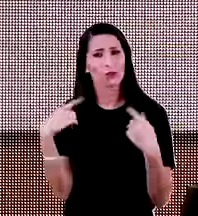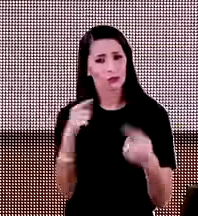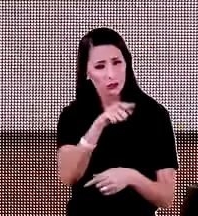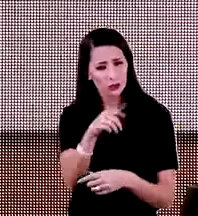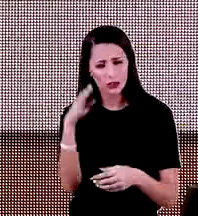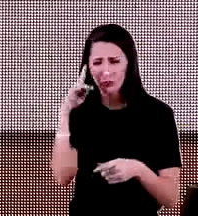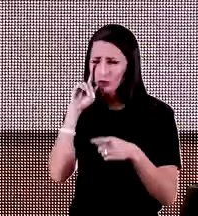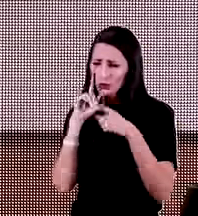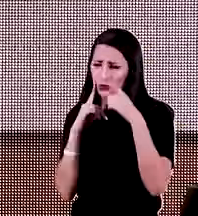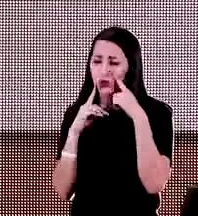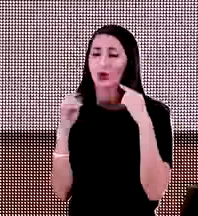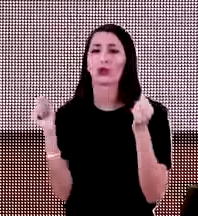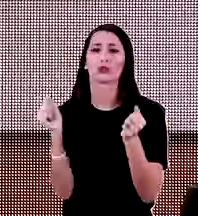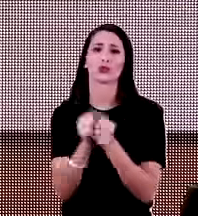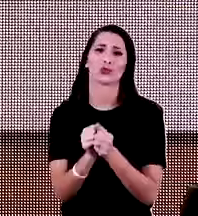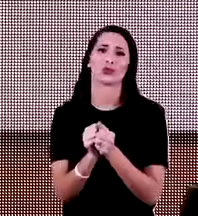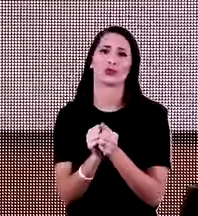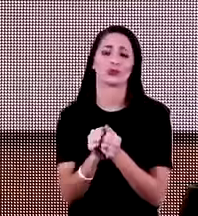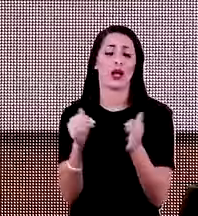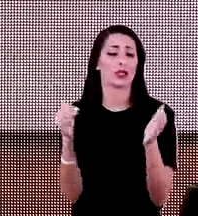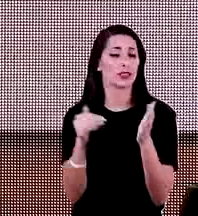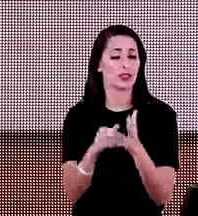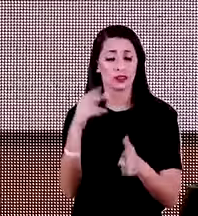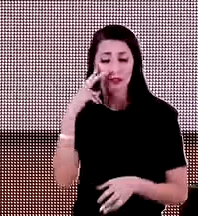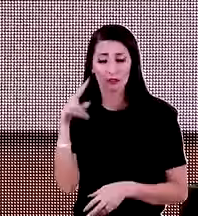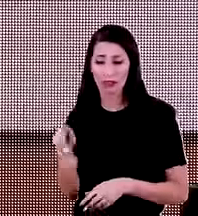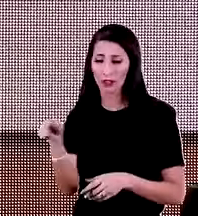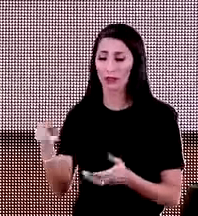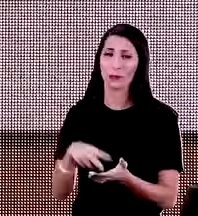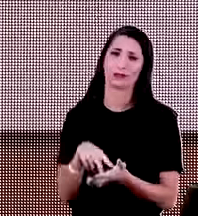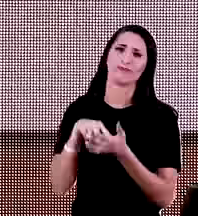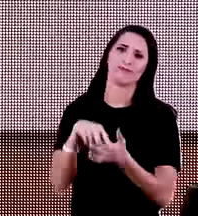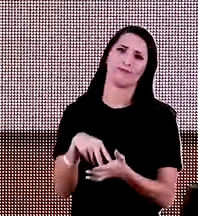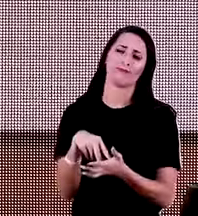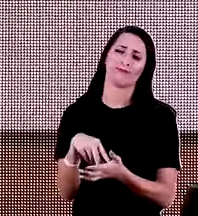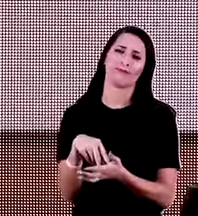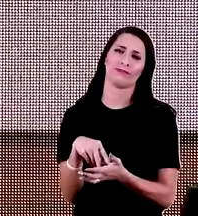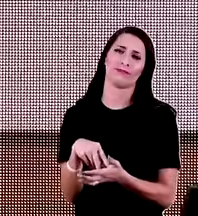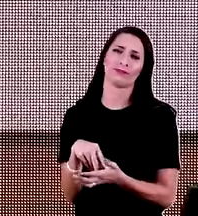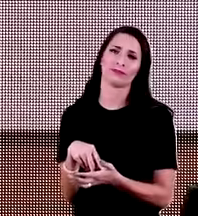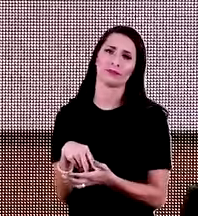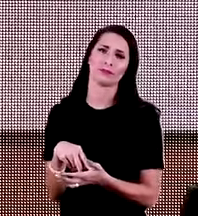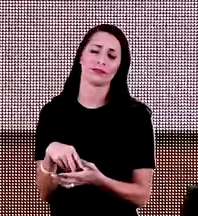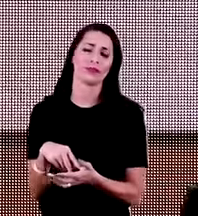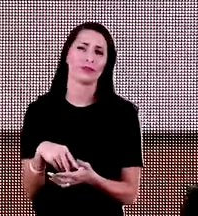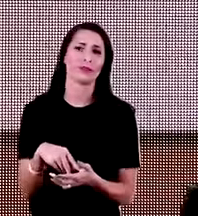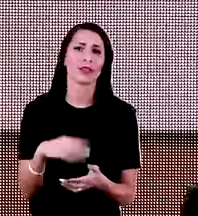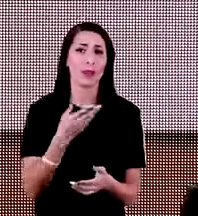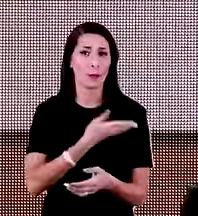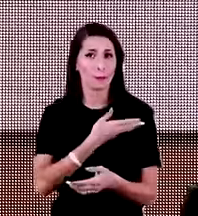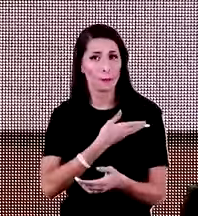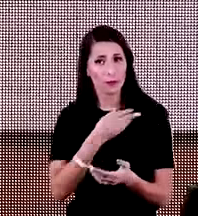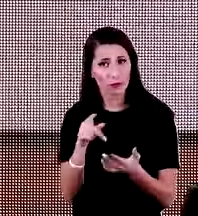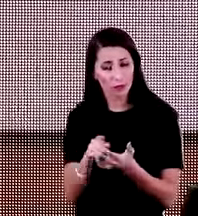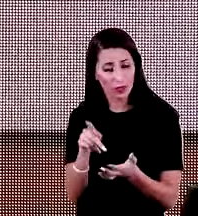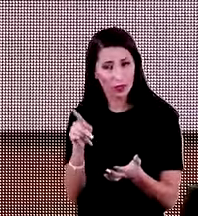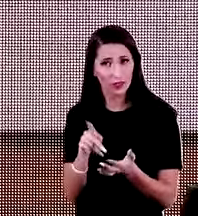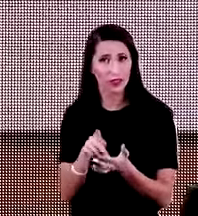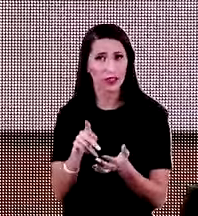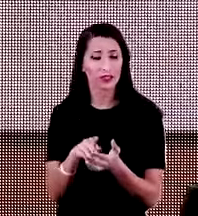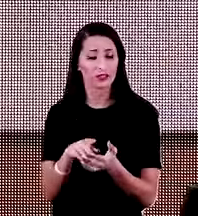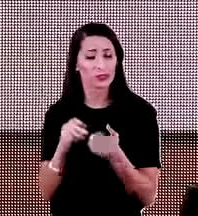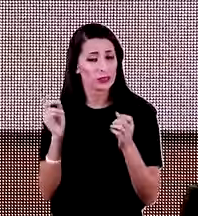se levantar. Chora até ver aquela pessoa se recompor. Amigos de verdade estão com a gente em todos os